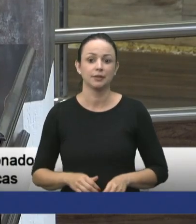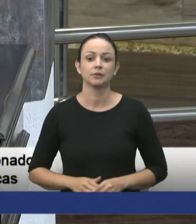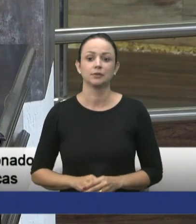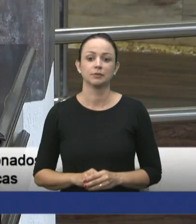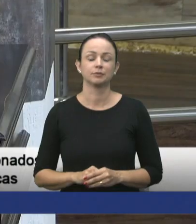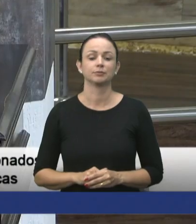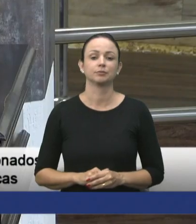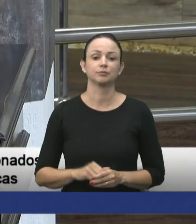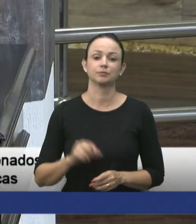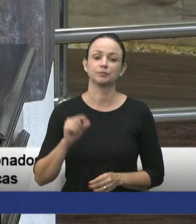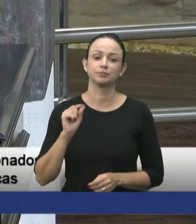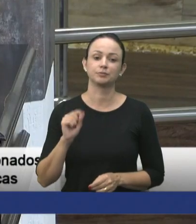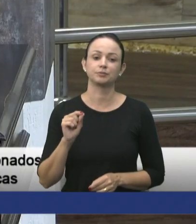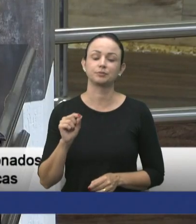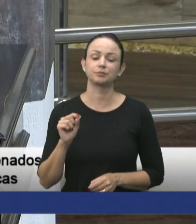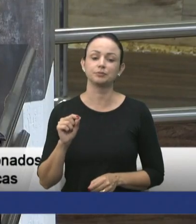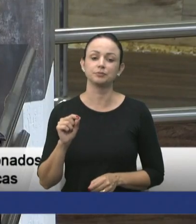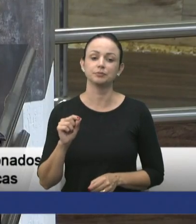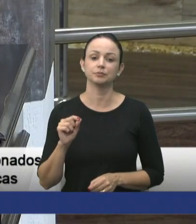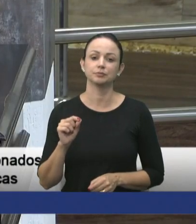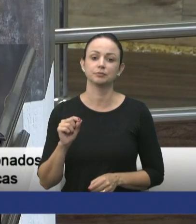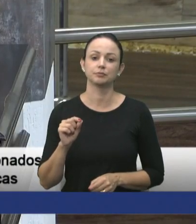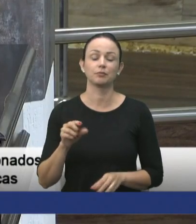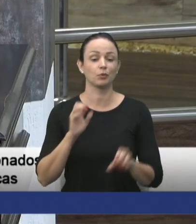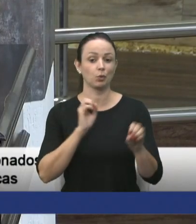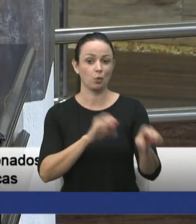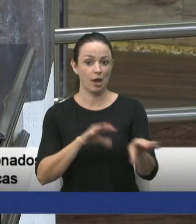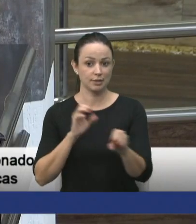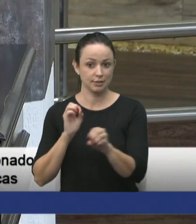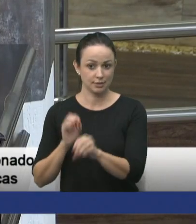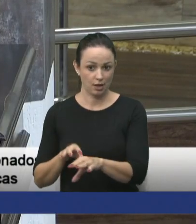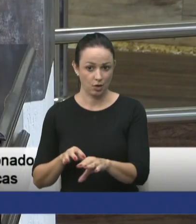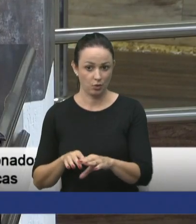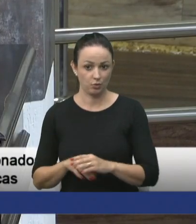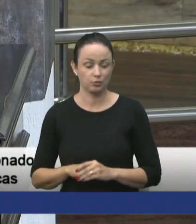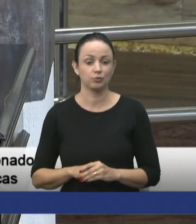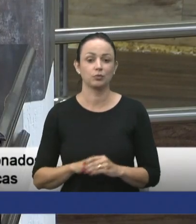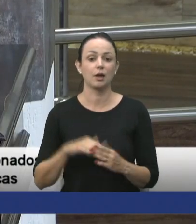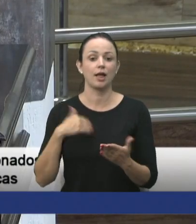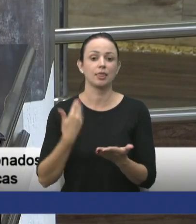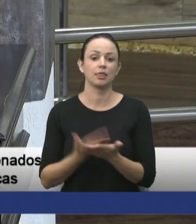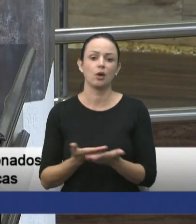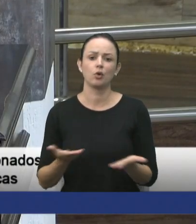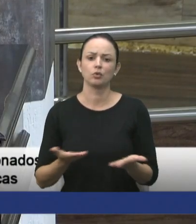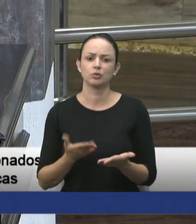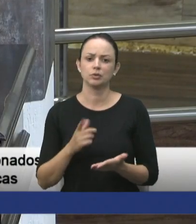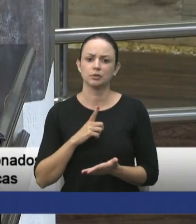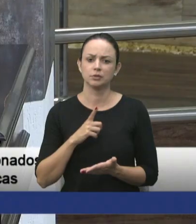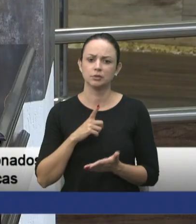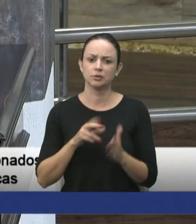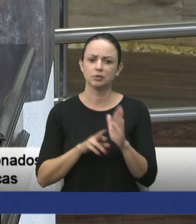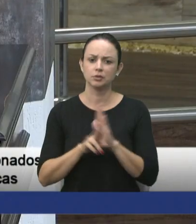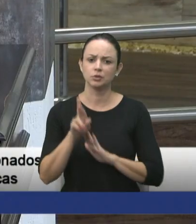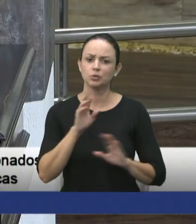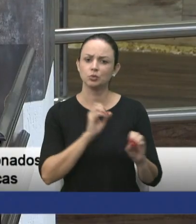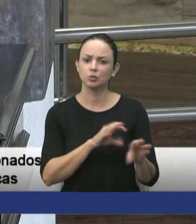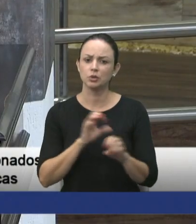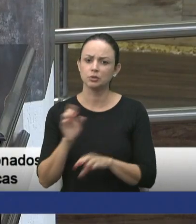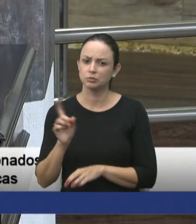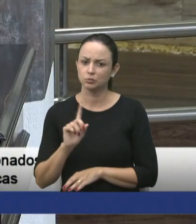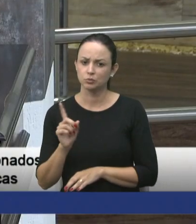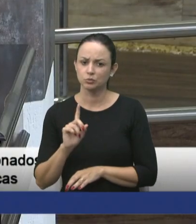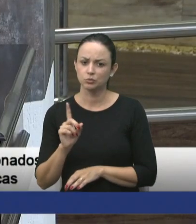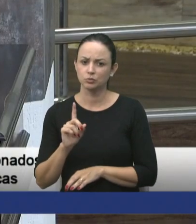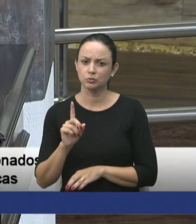em relação à educação, até hoje eu não sei, acho que tem alguém representando a educação aqui, não veio?